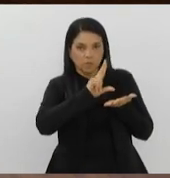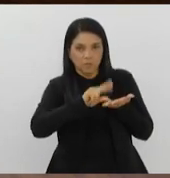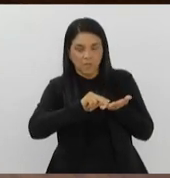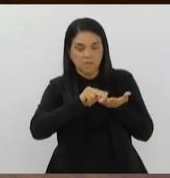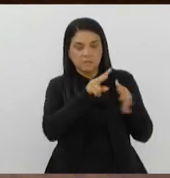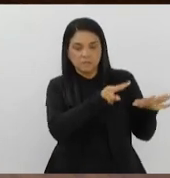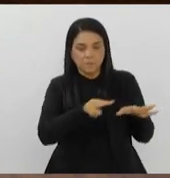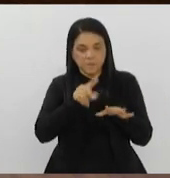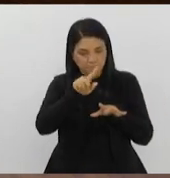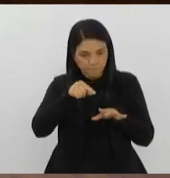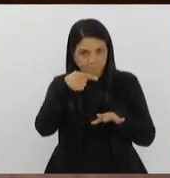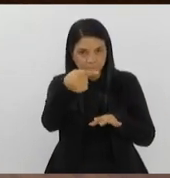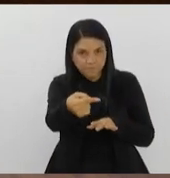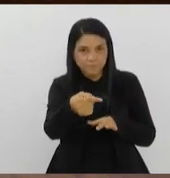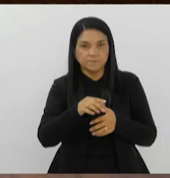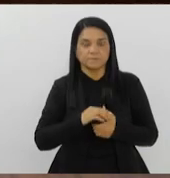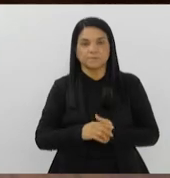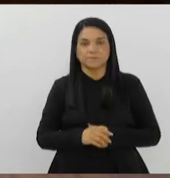que vem.